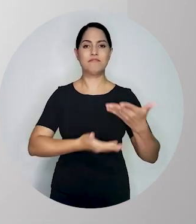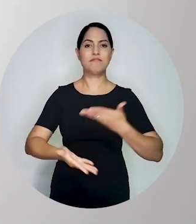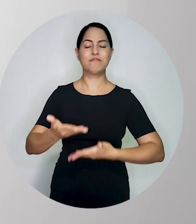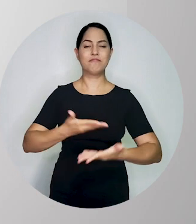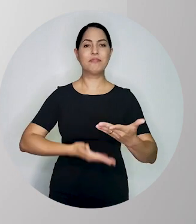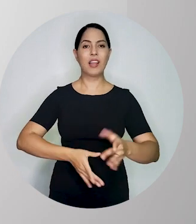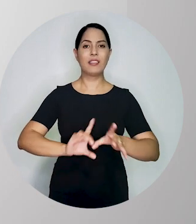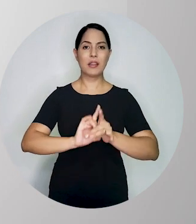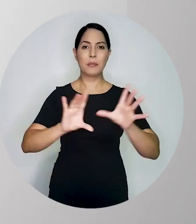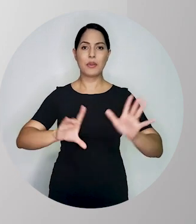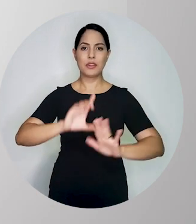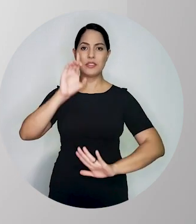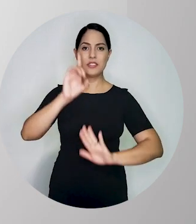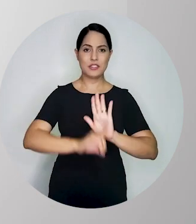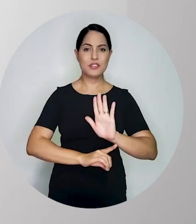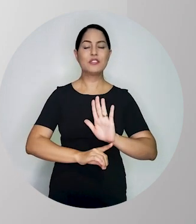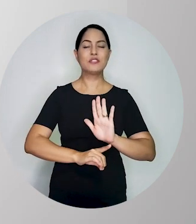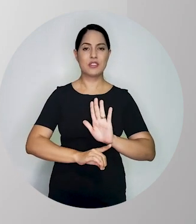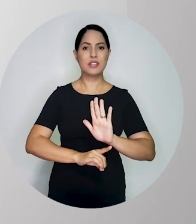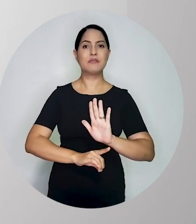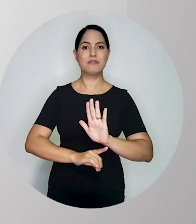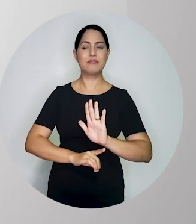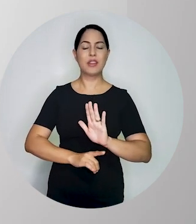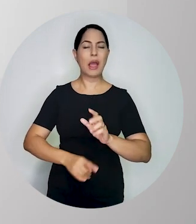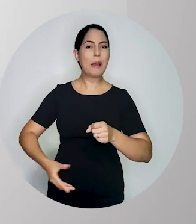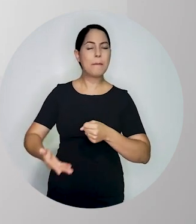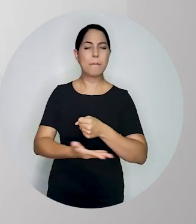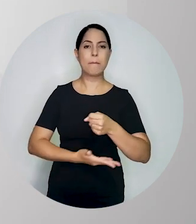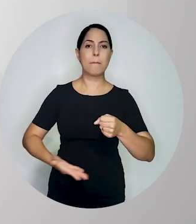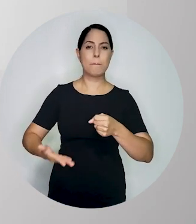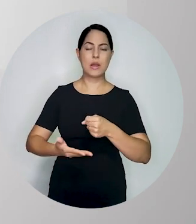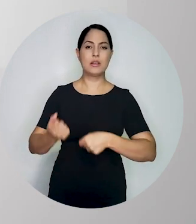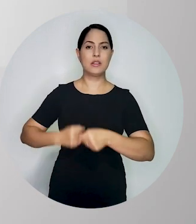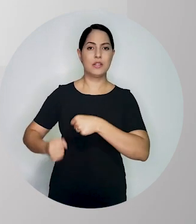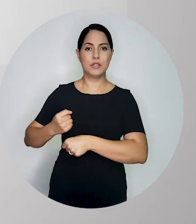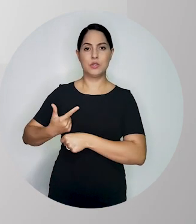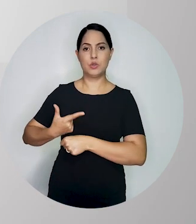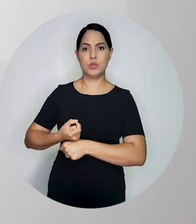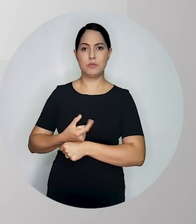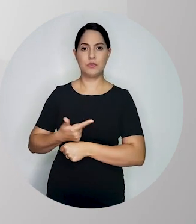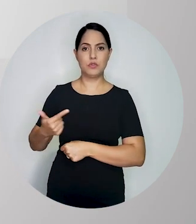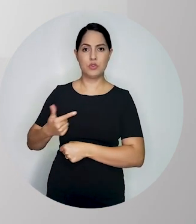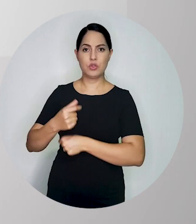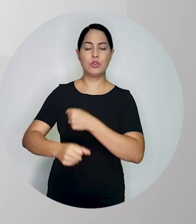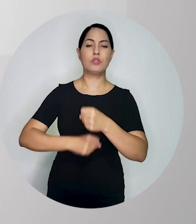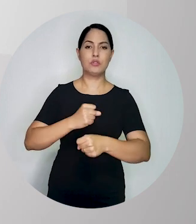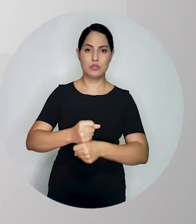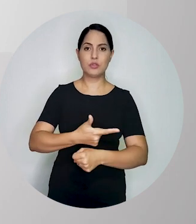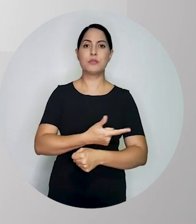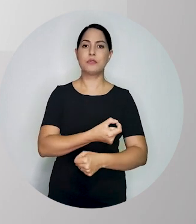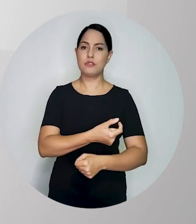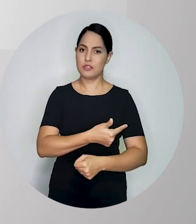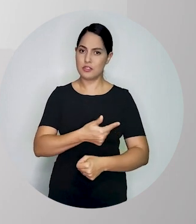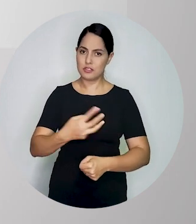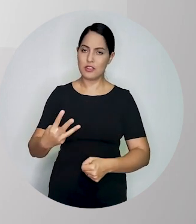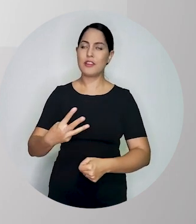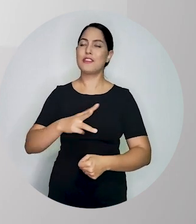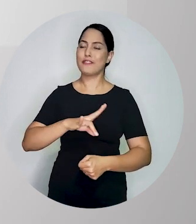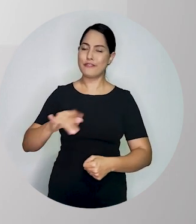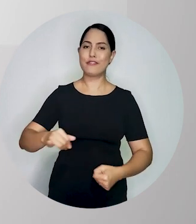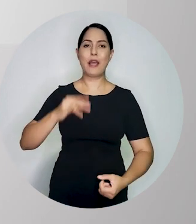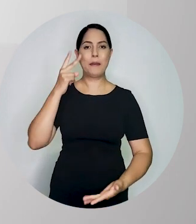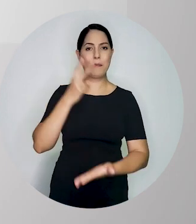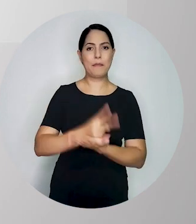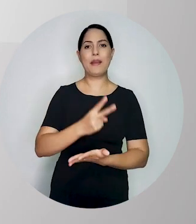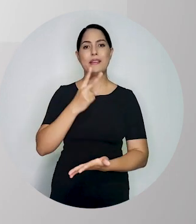do Estado Democrático de Direito. É por onde seguimos em 2022 e seguiremos em 2023. Um compromisso que